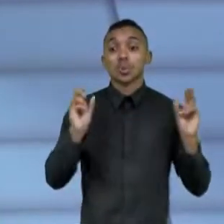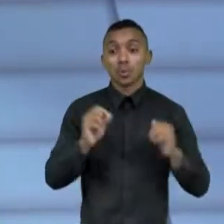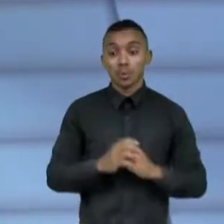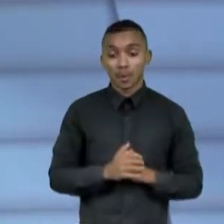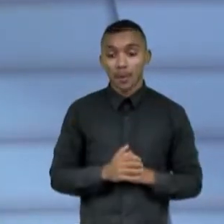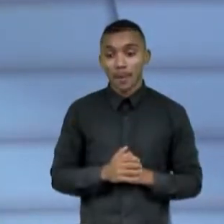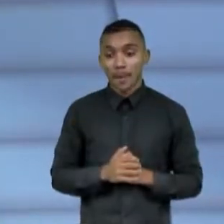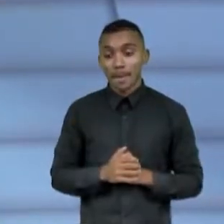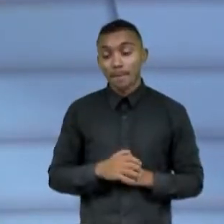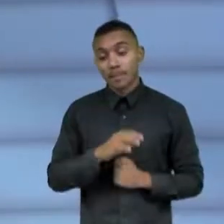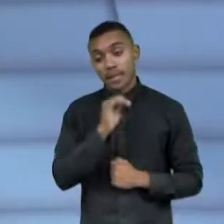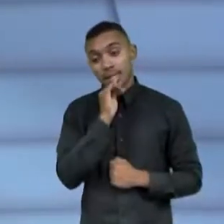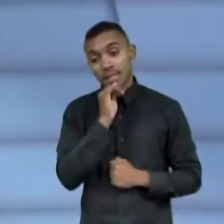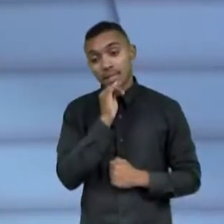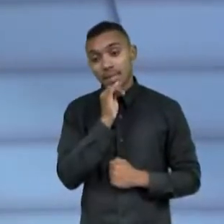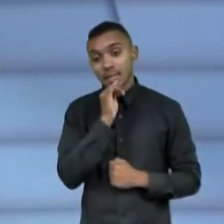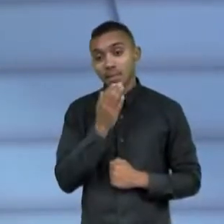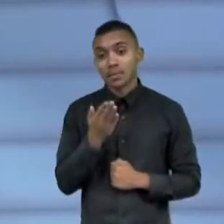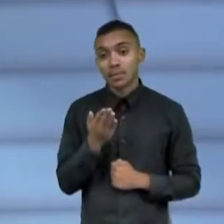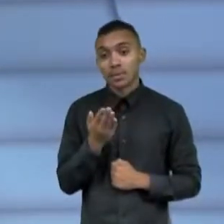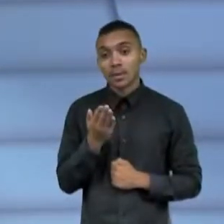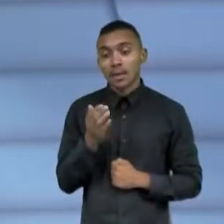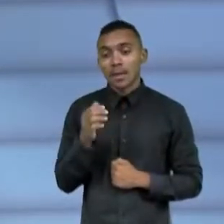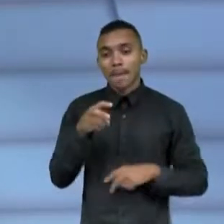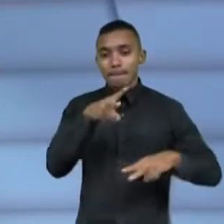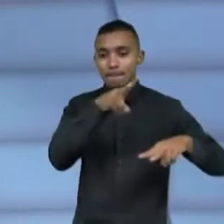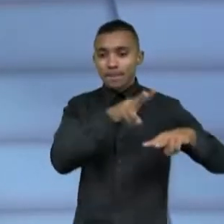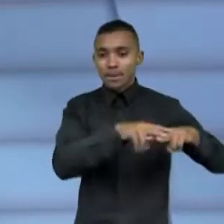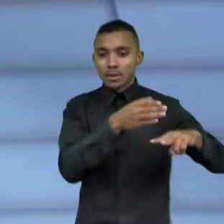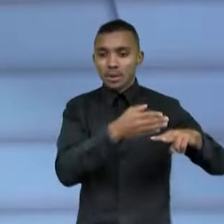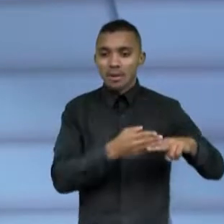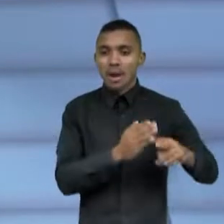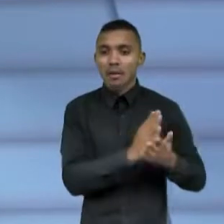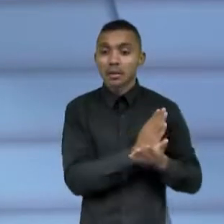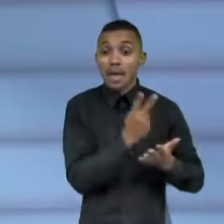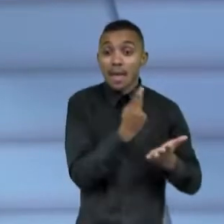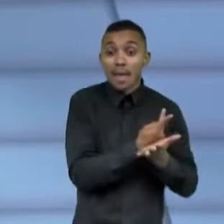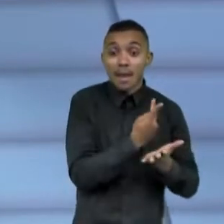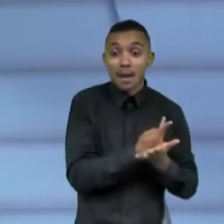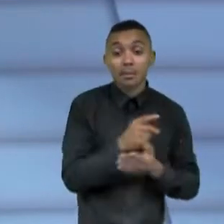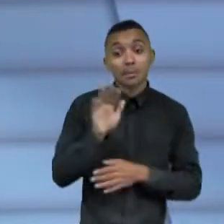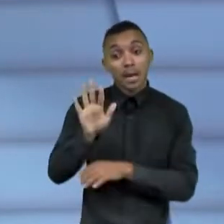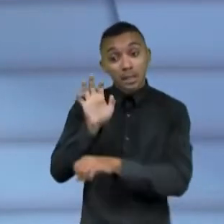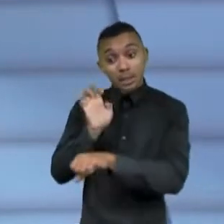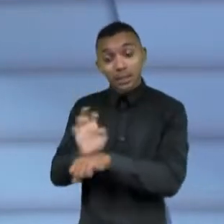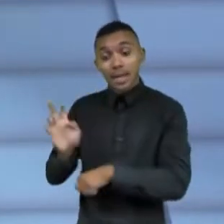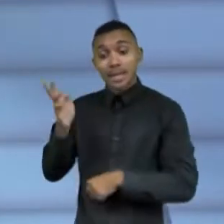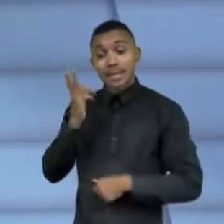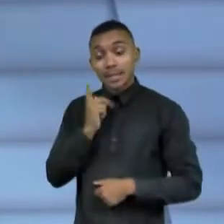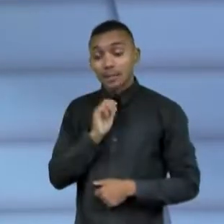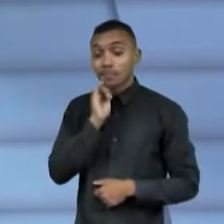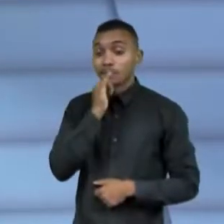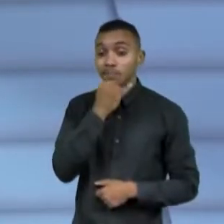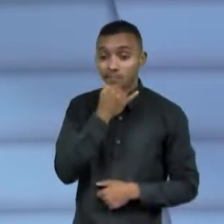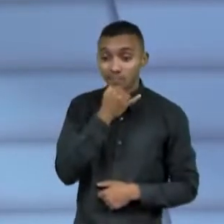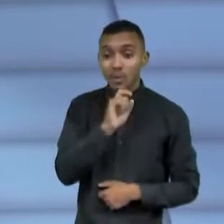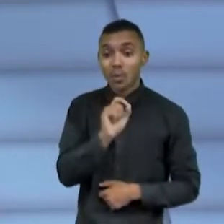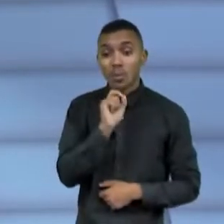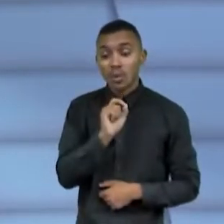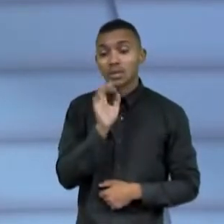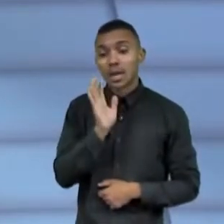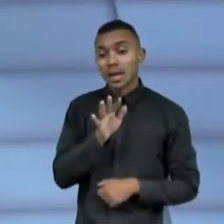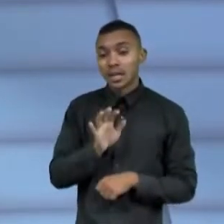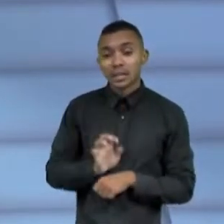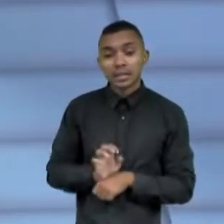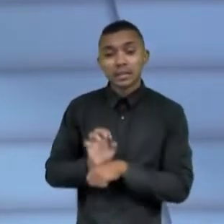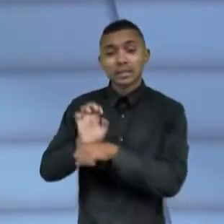comissão, como, por exemplo, as violações no sistema prisional, né? E o Ceará é um estado que, infelizmente, tem se destacado